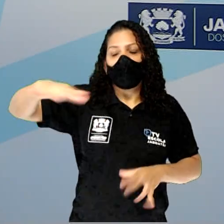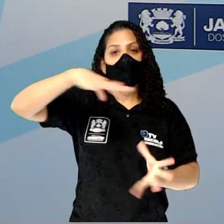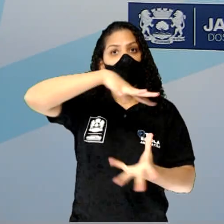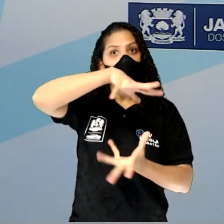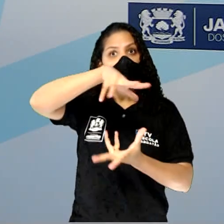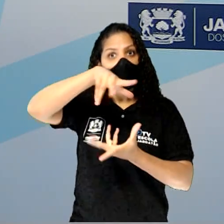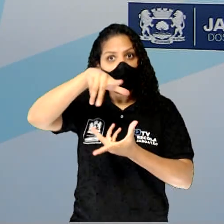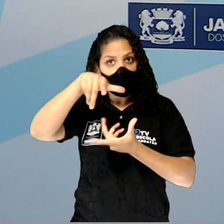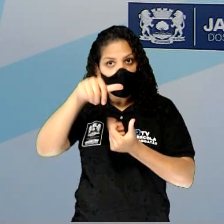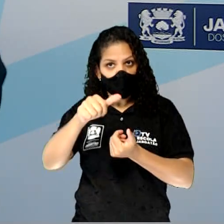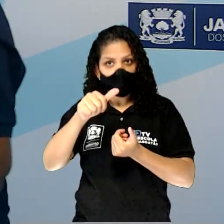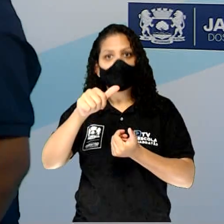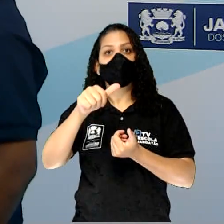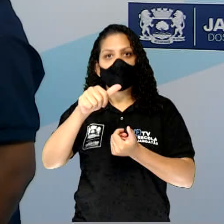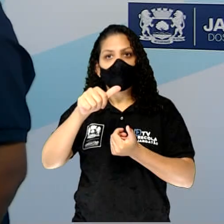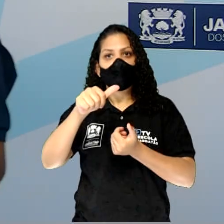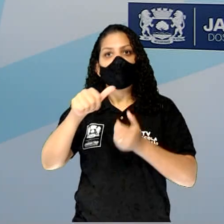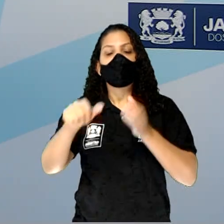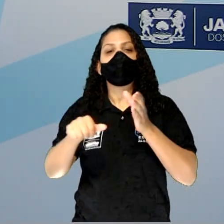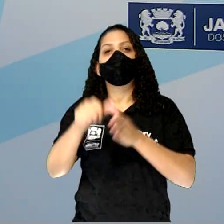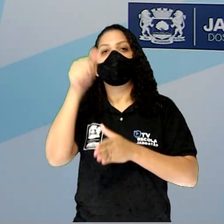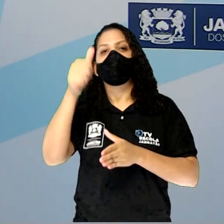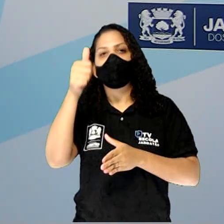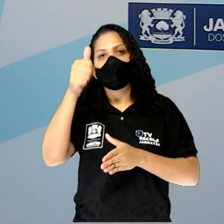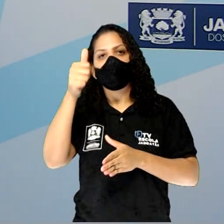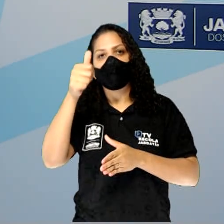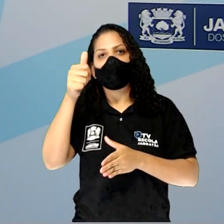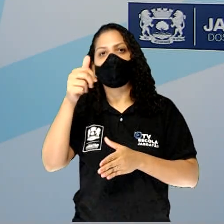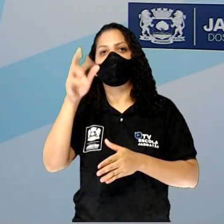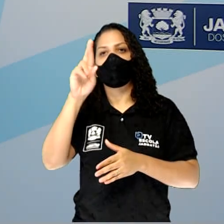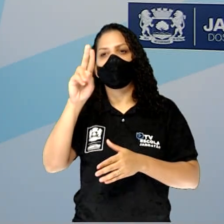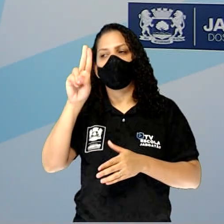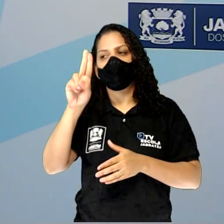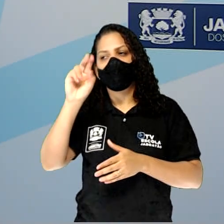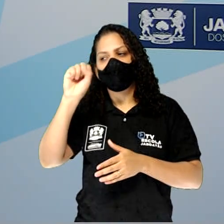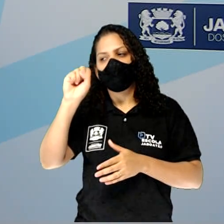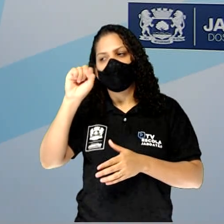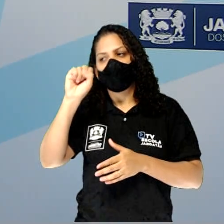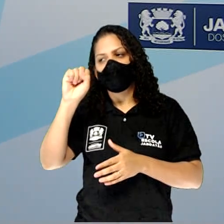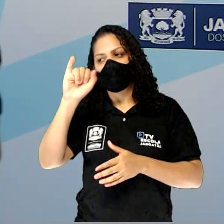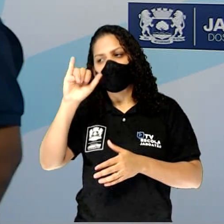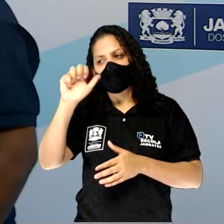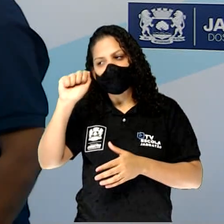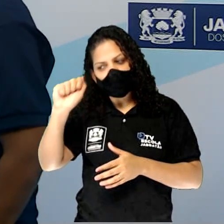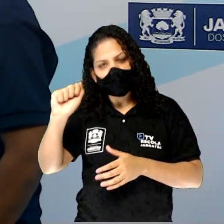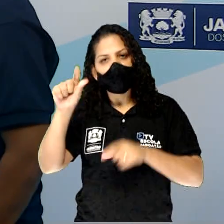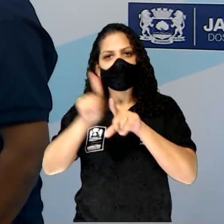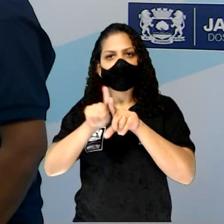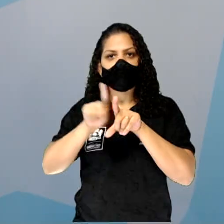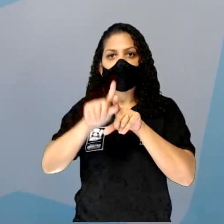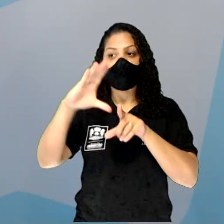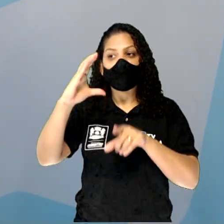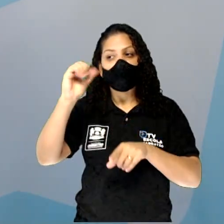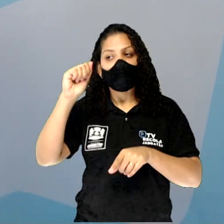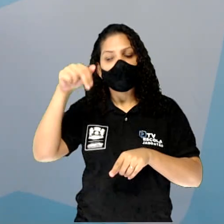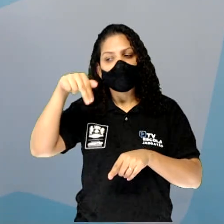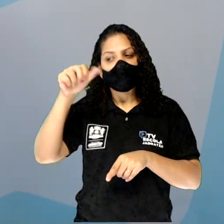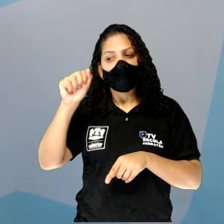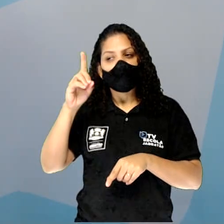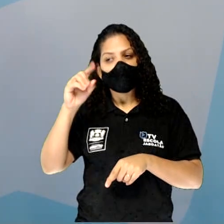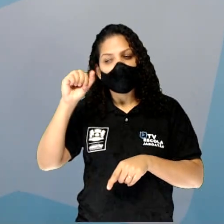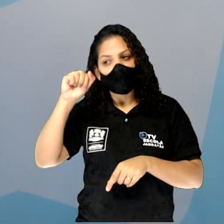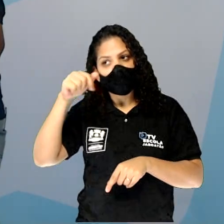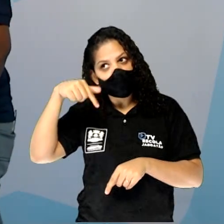que está em primeiro lugar, e perde aqui para o Canadá, que é o segundo maior país em